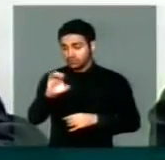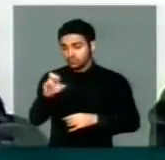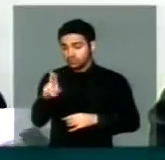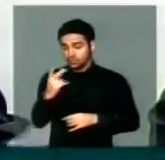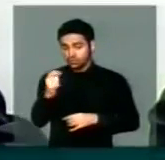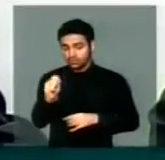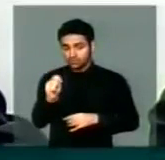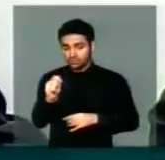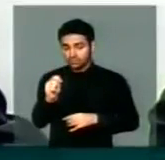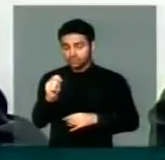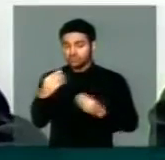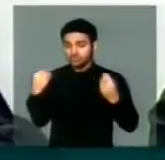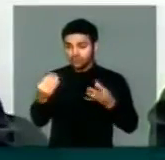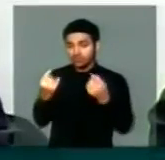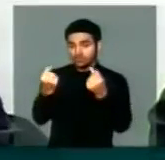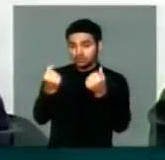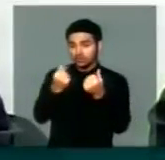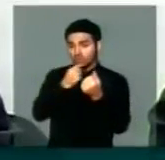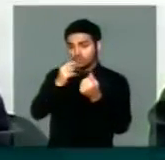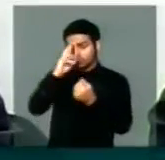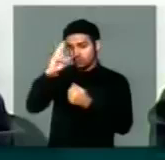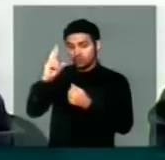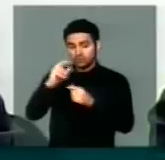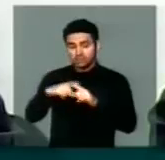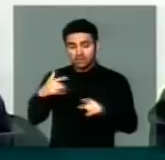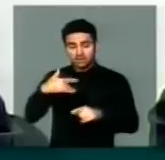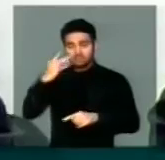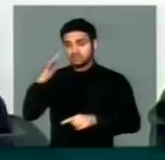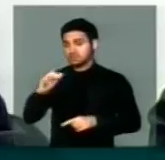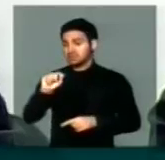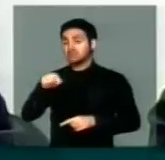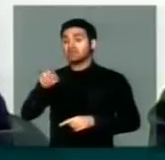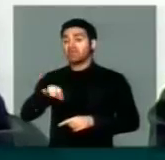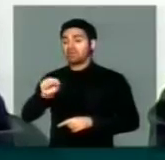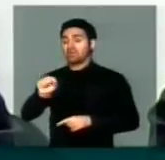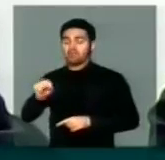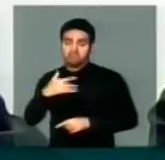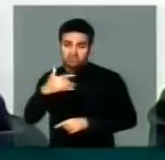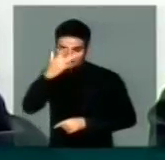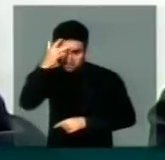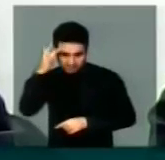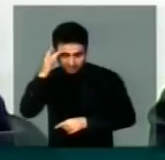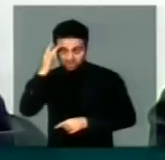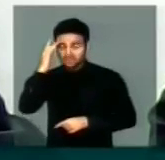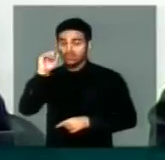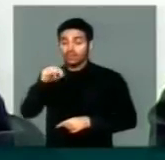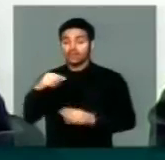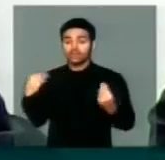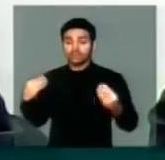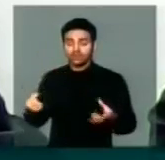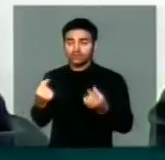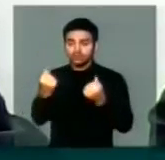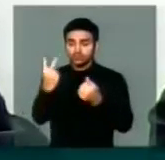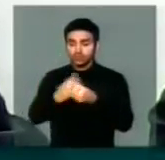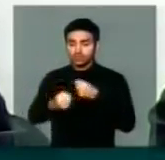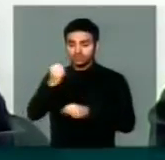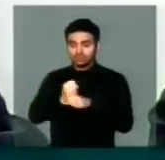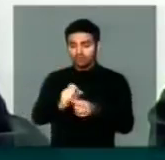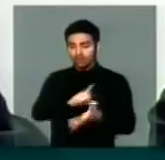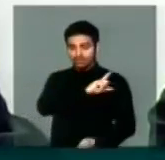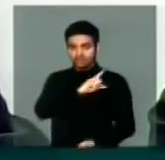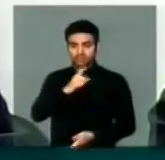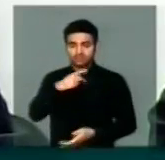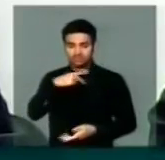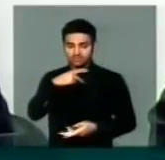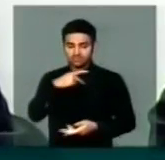atendido, entreguei o dinheiro ao proprietário, mas não posso afirmar que seja Eduardo Cunha. Segundo Jaime, essa entrega ocorreu mais ou menos 2 anos antes do